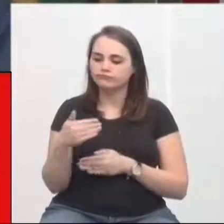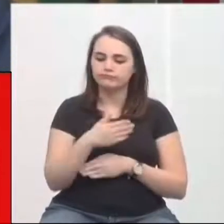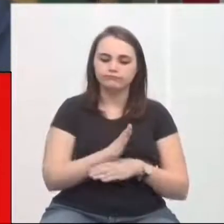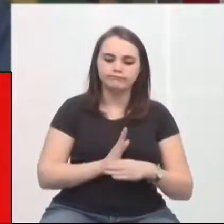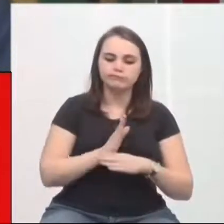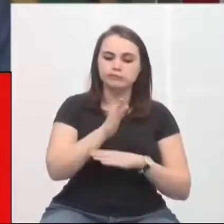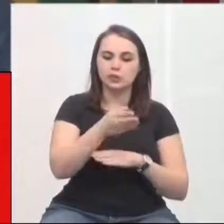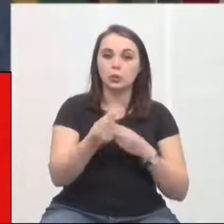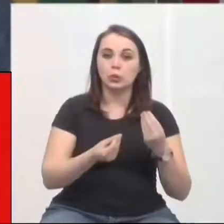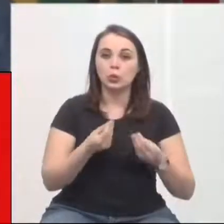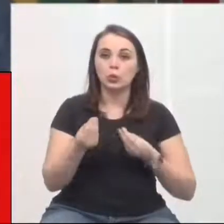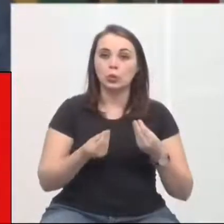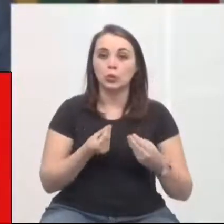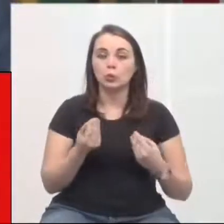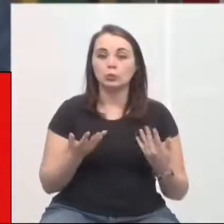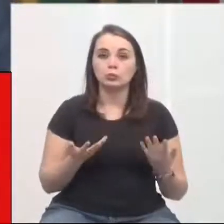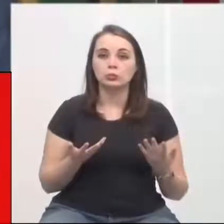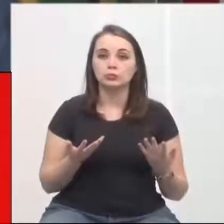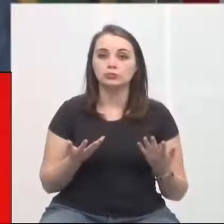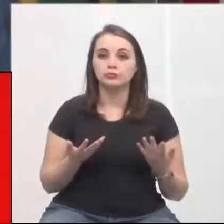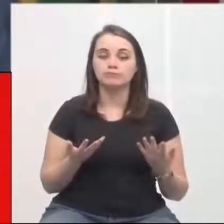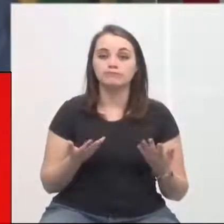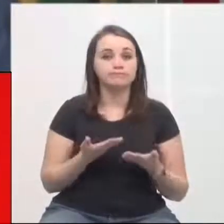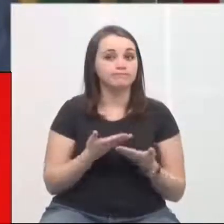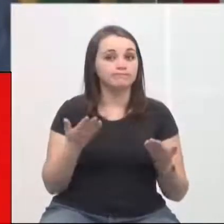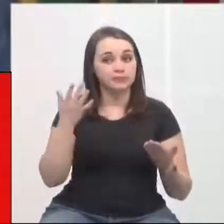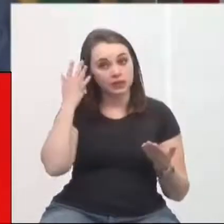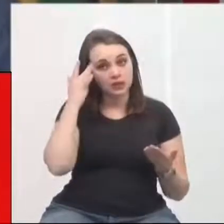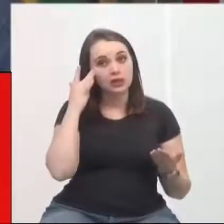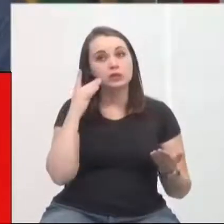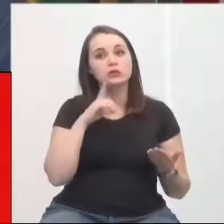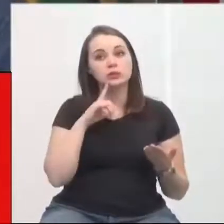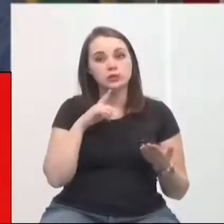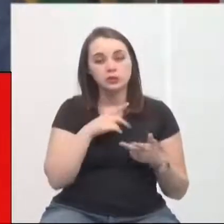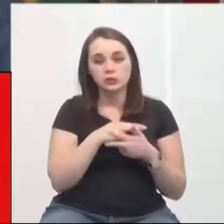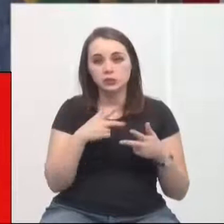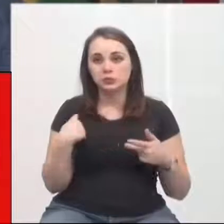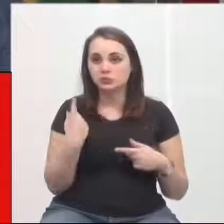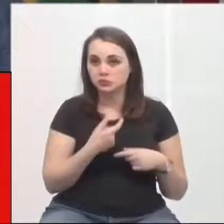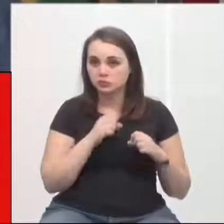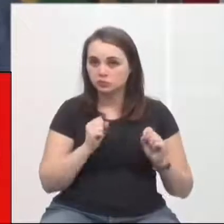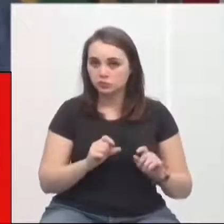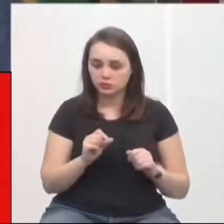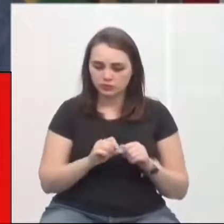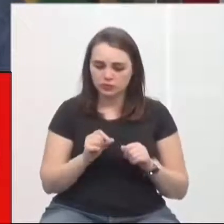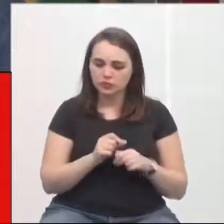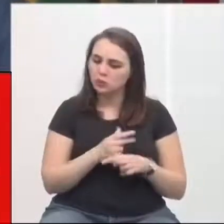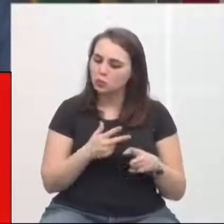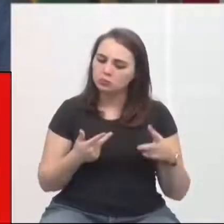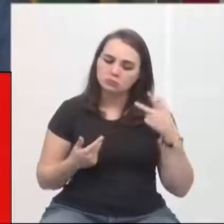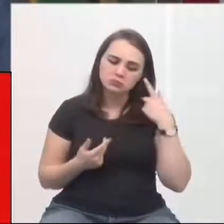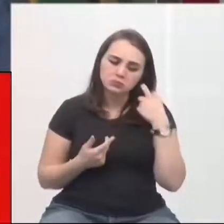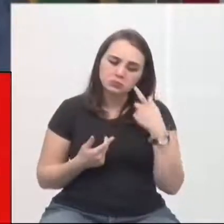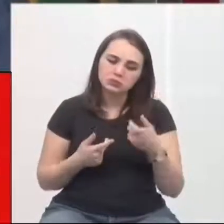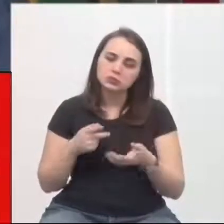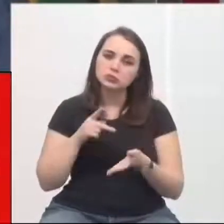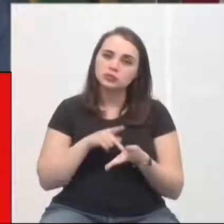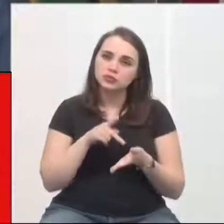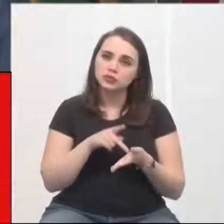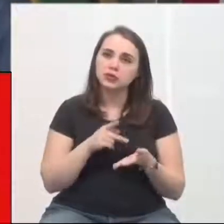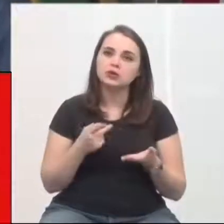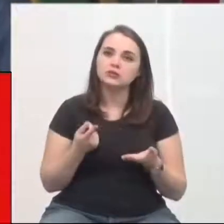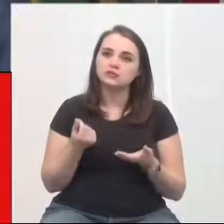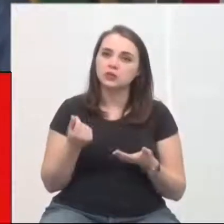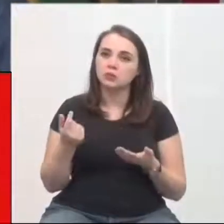longo de todo o seu percurso, eu acho que tem soluções hoje bem interessantes, né, de